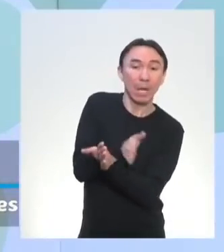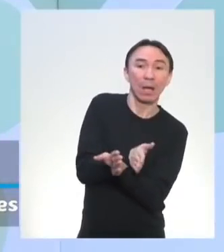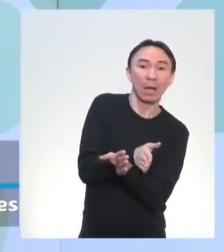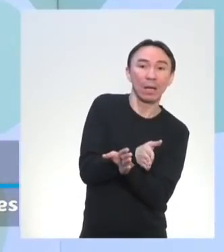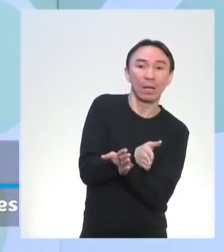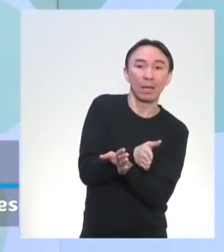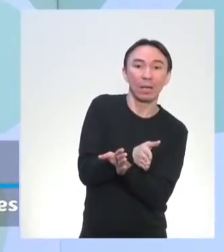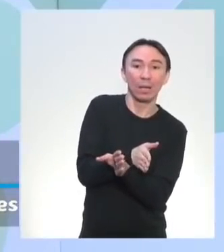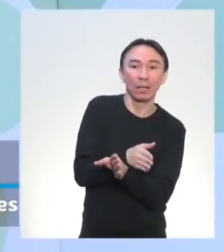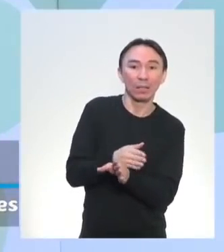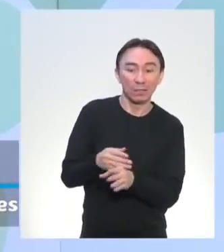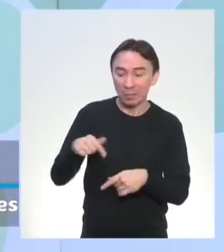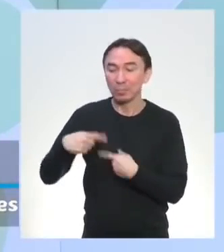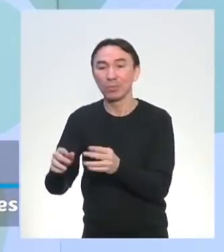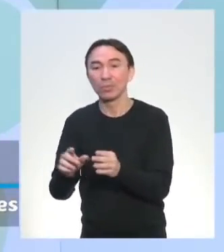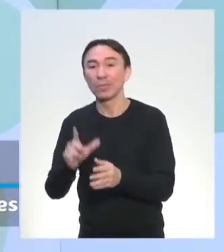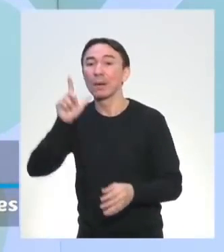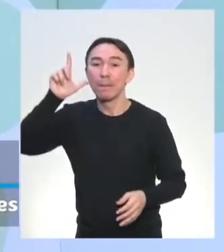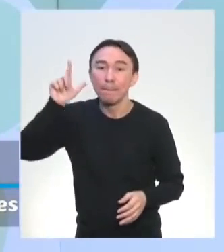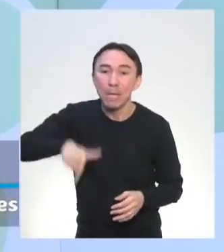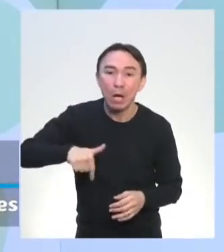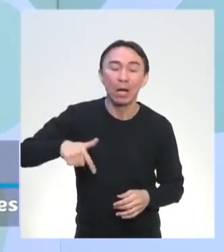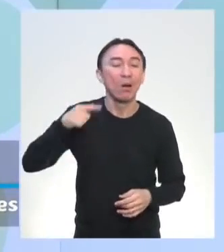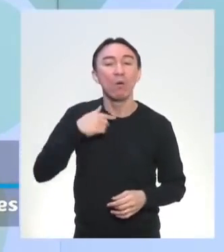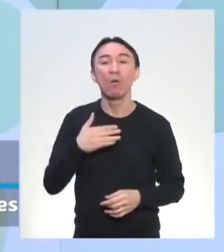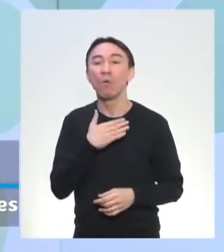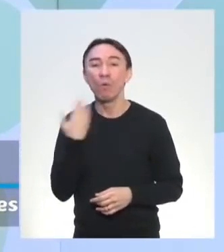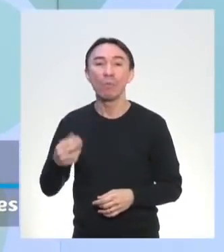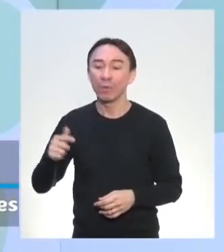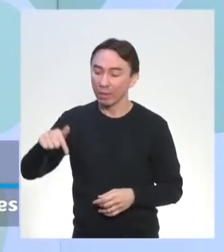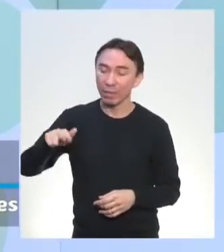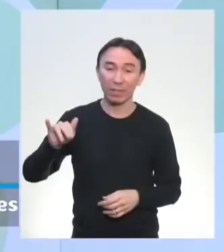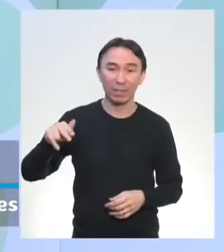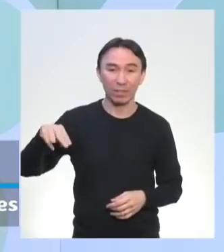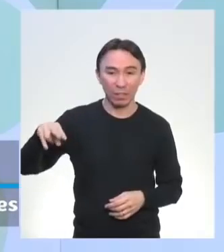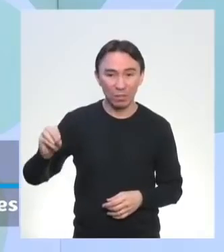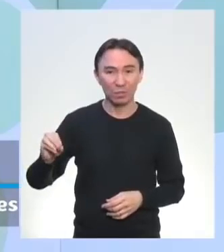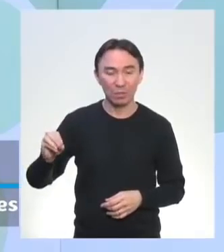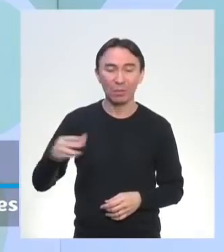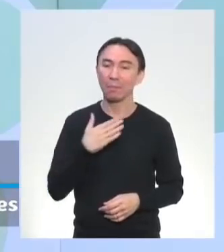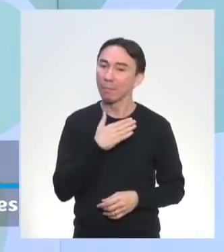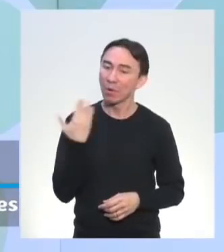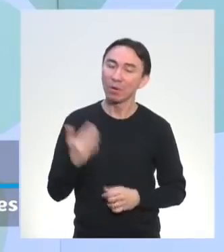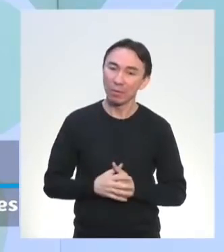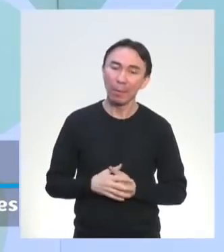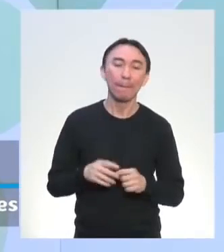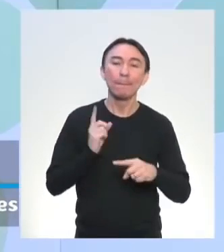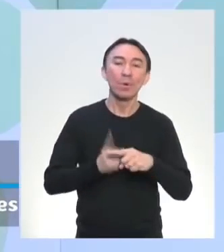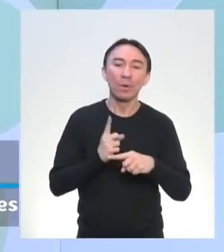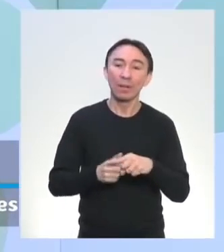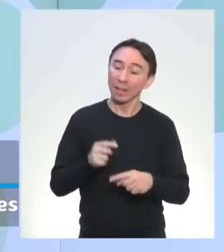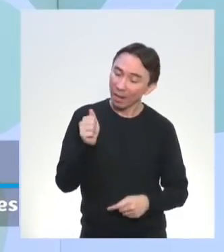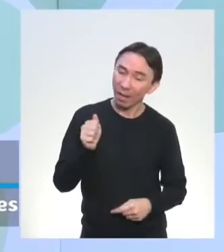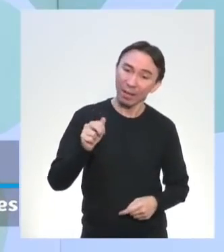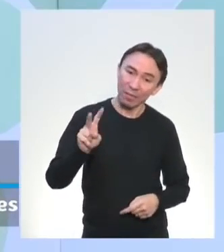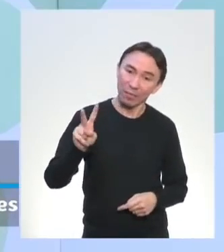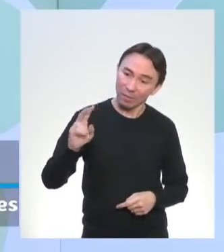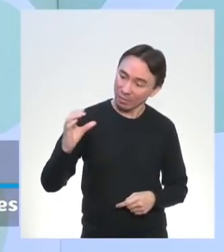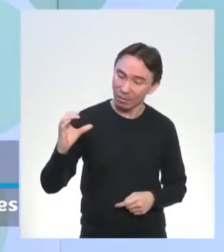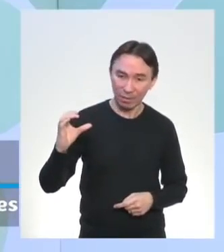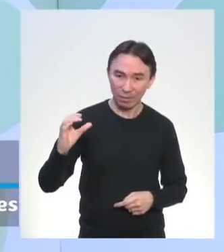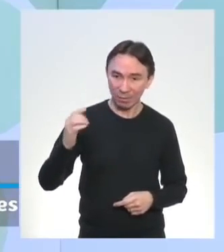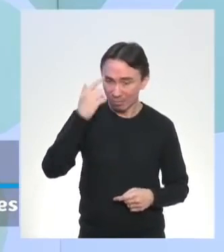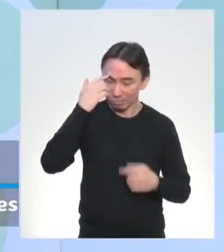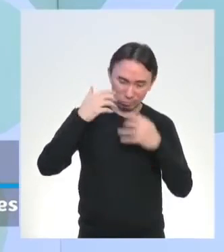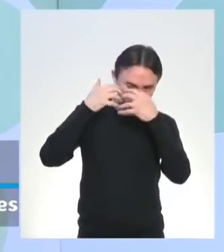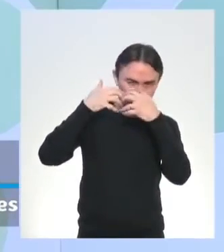E o Quino realmente faleceu por esse motivo, né? O AVC. Temos duas formas aí